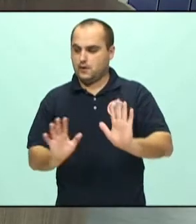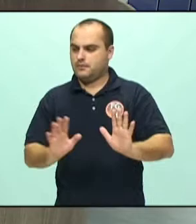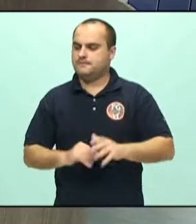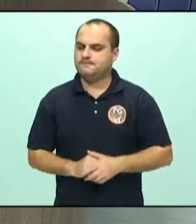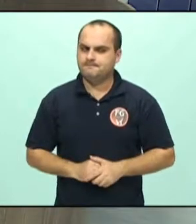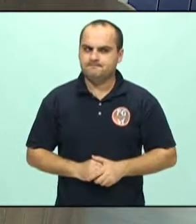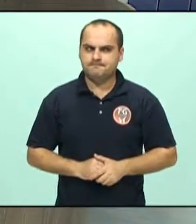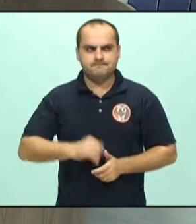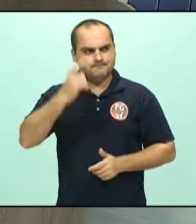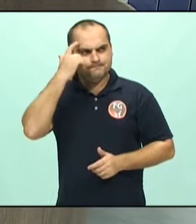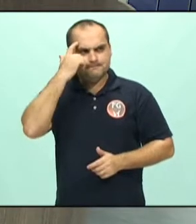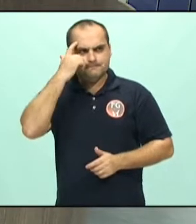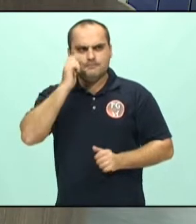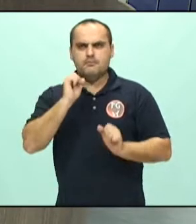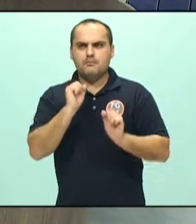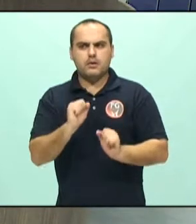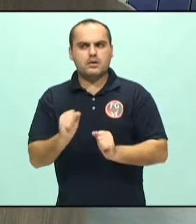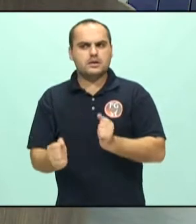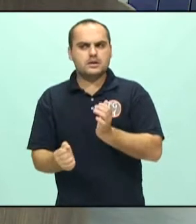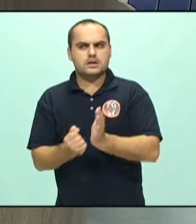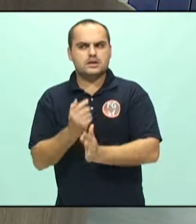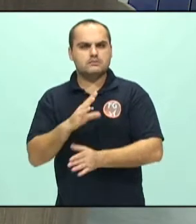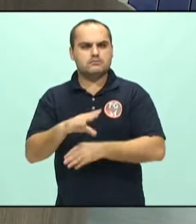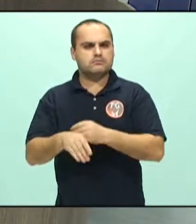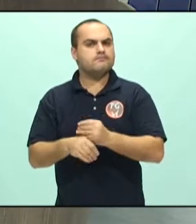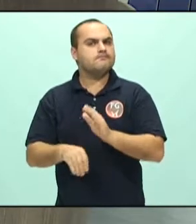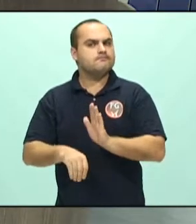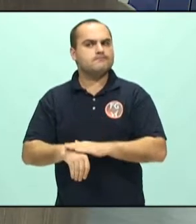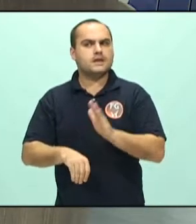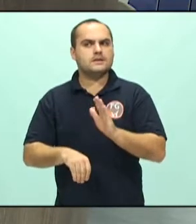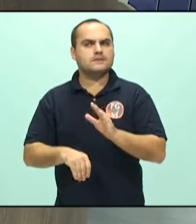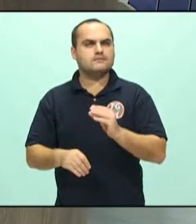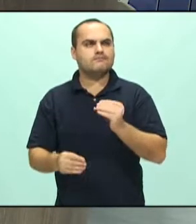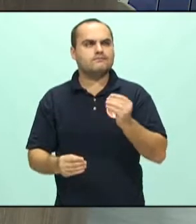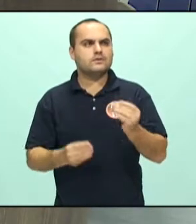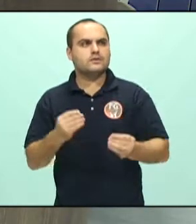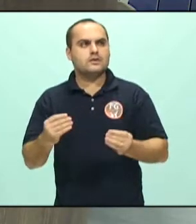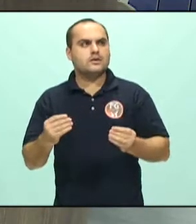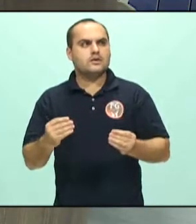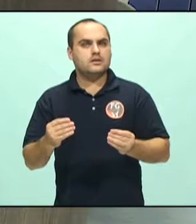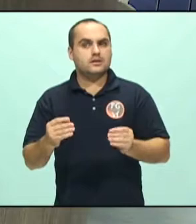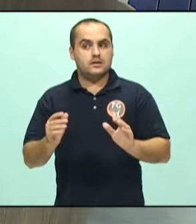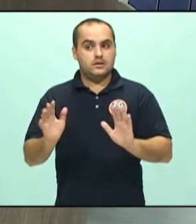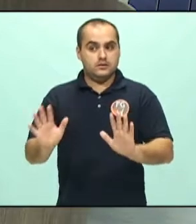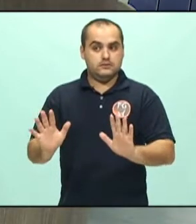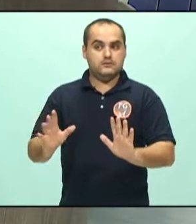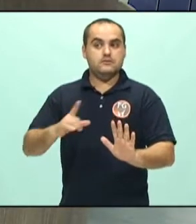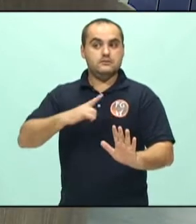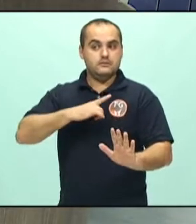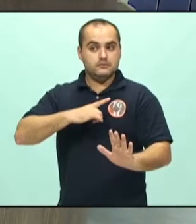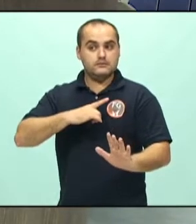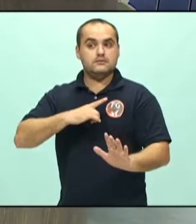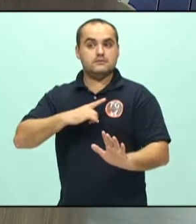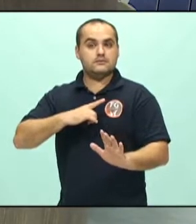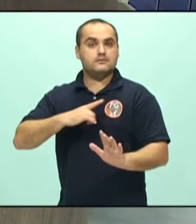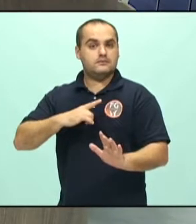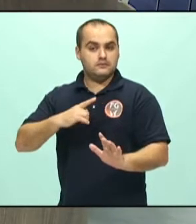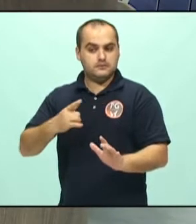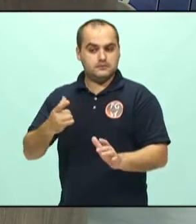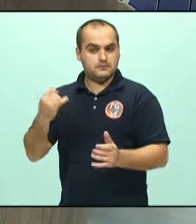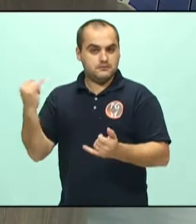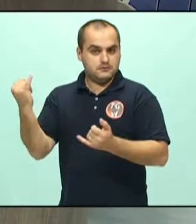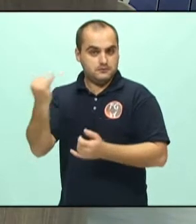aqui. Como é que a gente pode agregar? Opa, nós temos grandes pintores. E aí é onde entra Tarsila do Amaral,